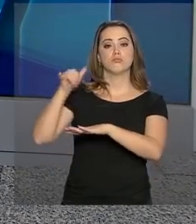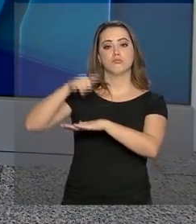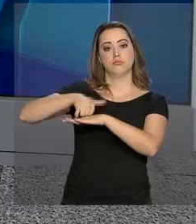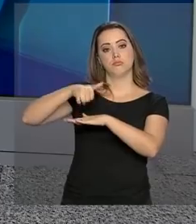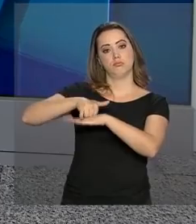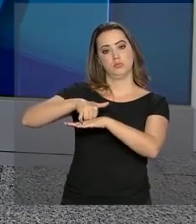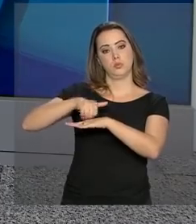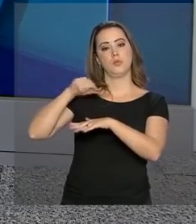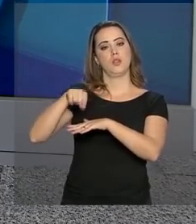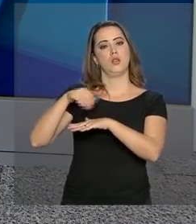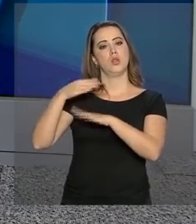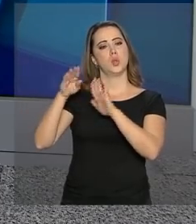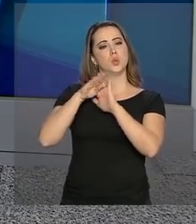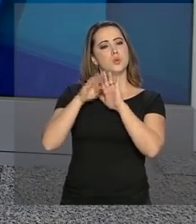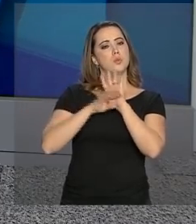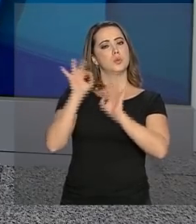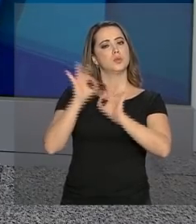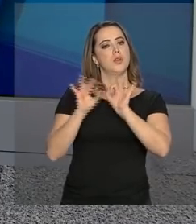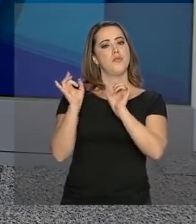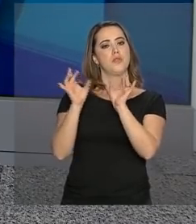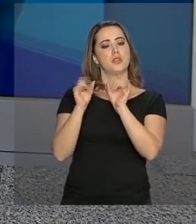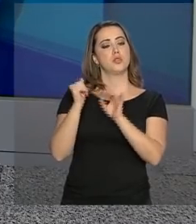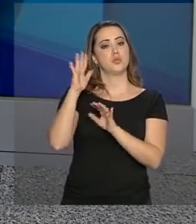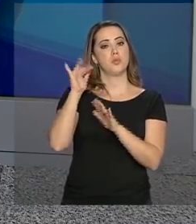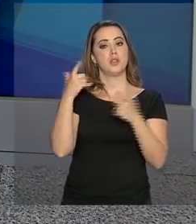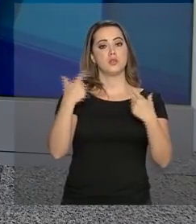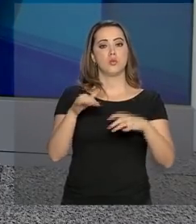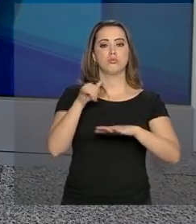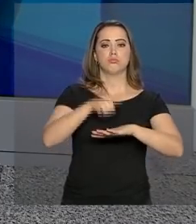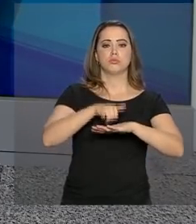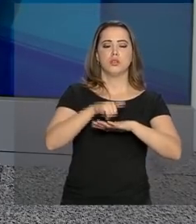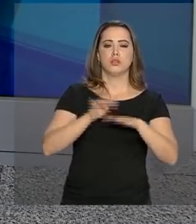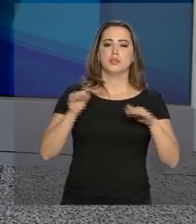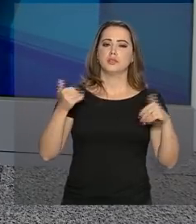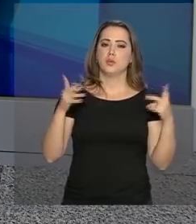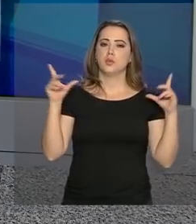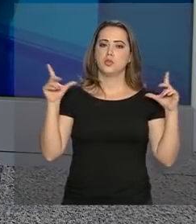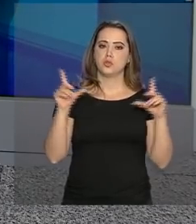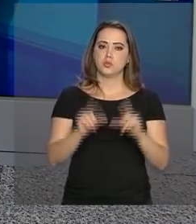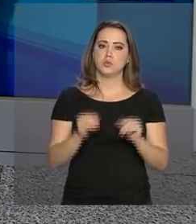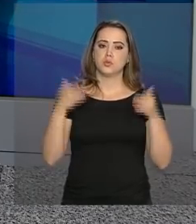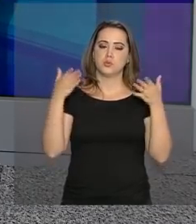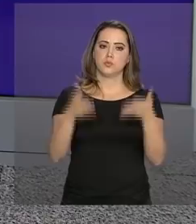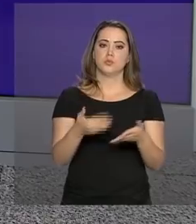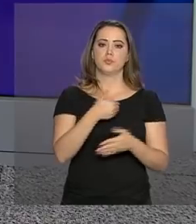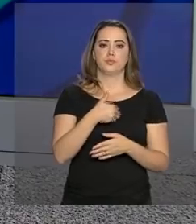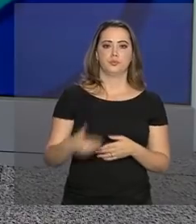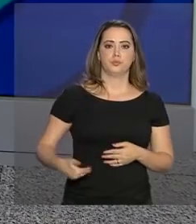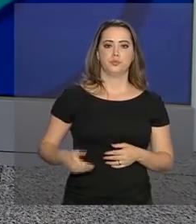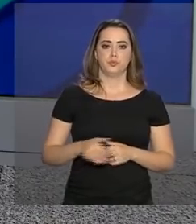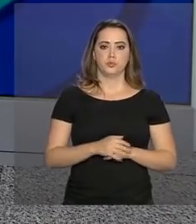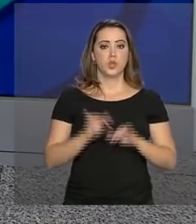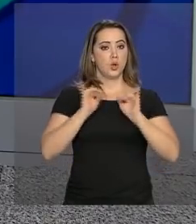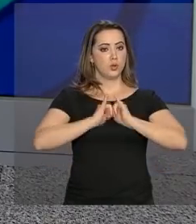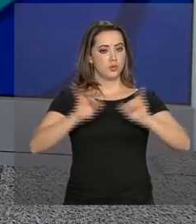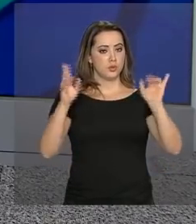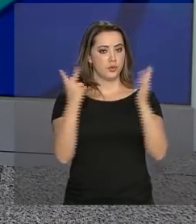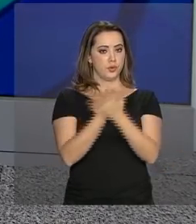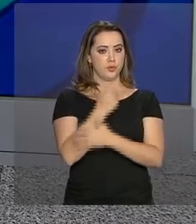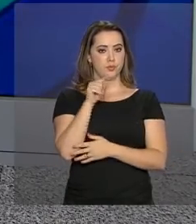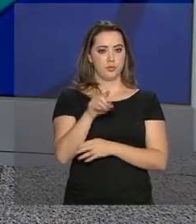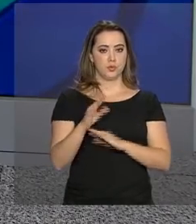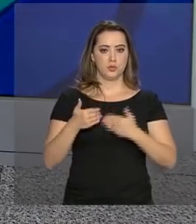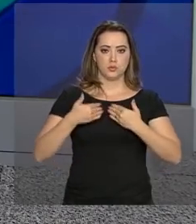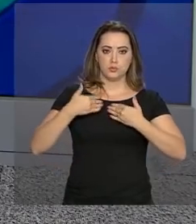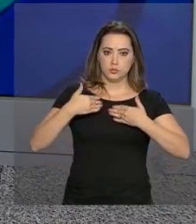no Brasil. Nos planos, a concessão de mais aeroportos e, com isso, a redução da participação do Estado. O anúncio foi feito